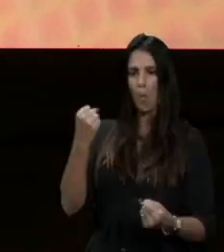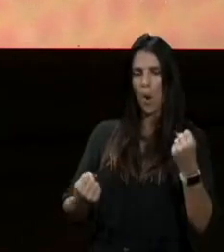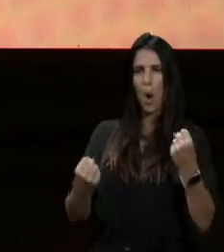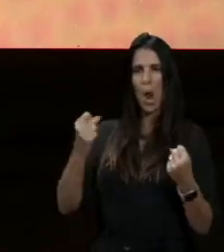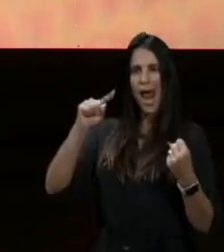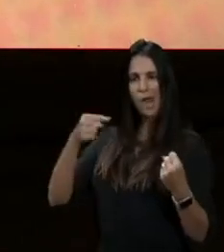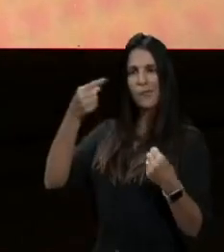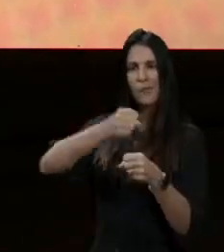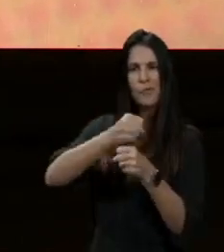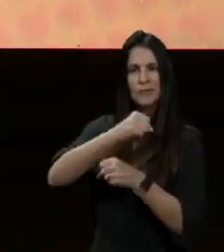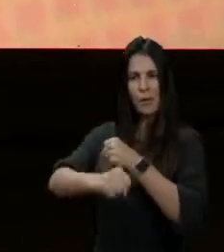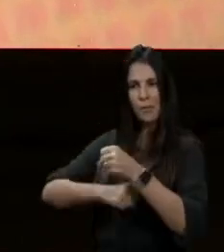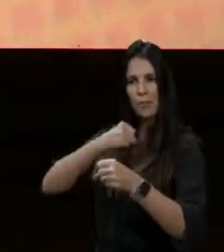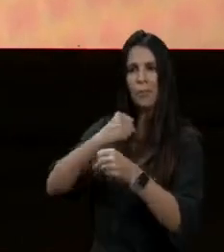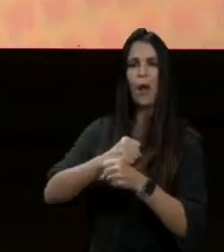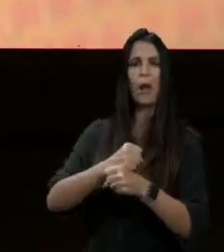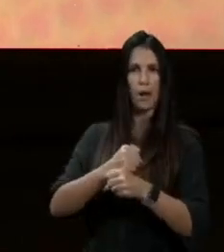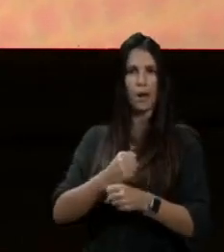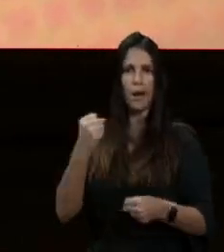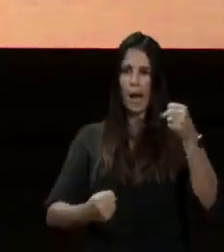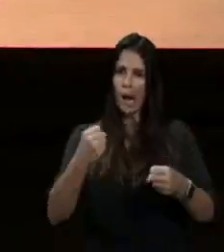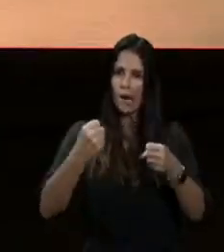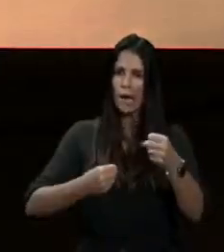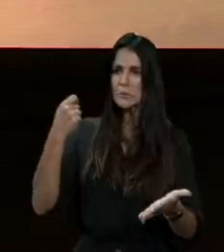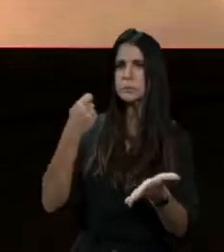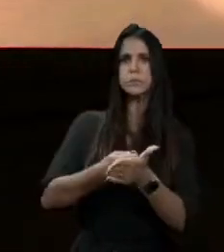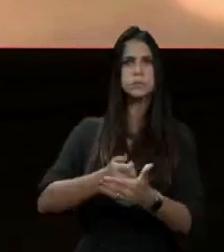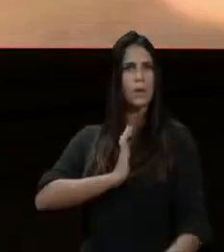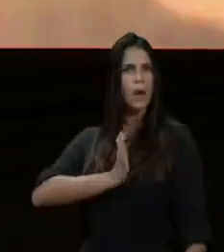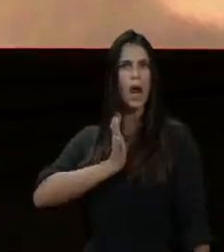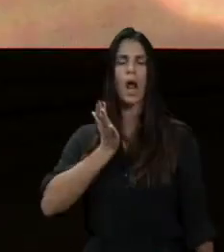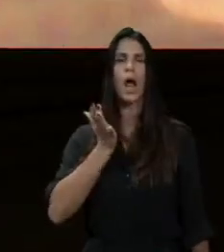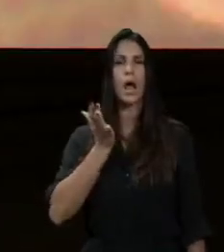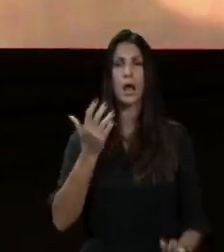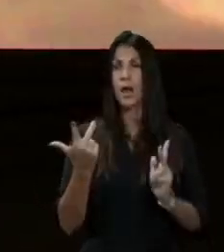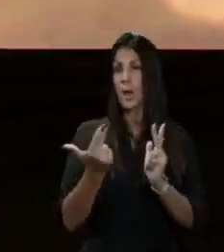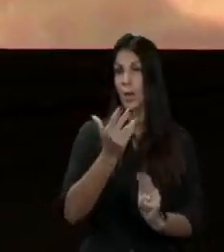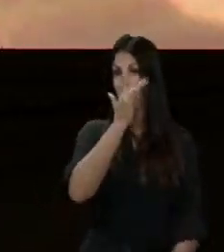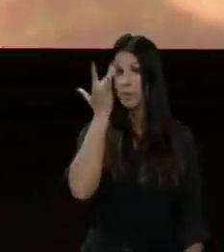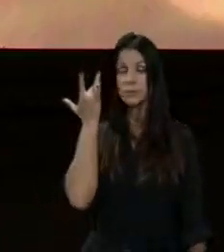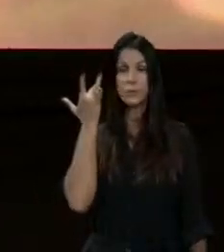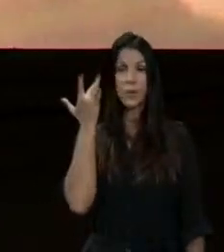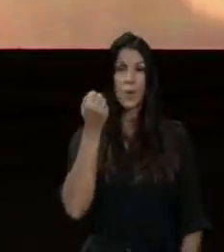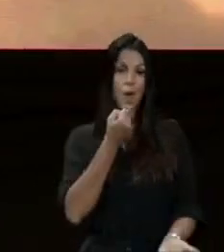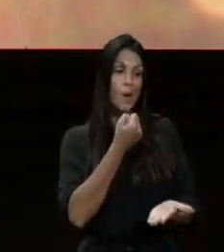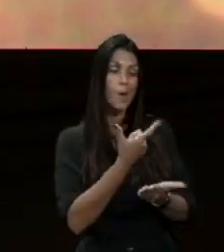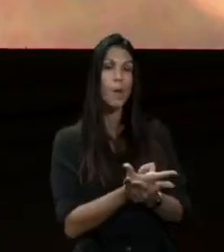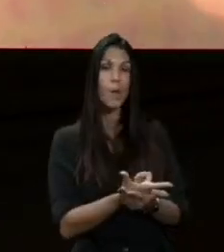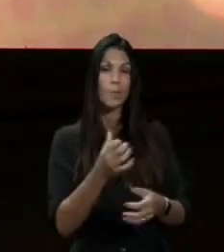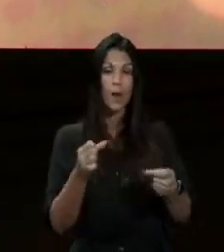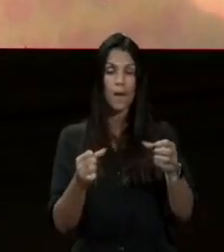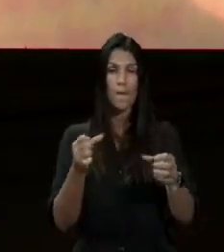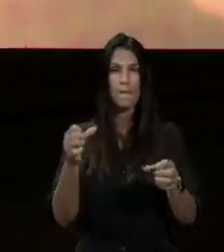ela comprou um outro porte que mudou na vida dela é mas imagina que essa mesma pessoa ela compra uma bicicletinha